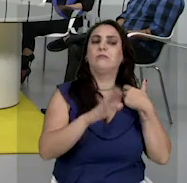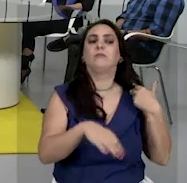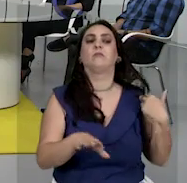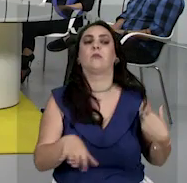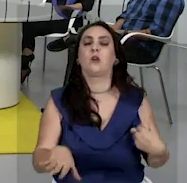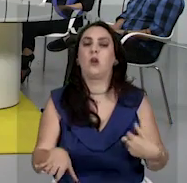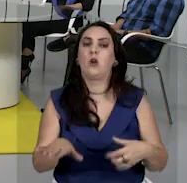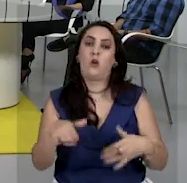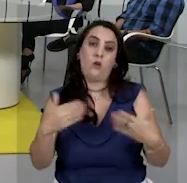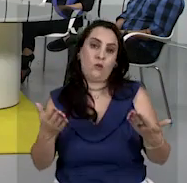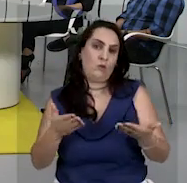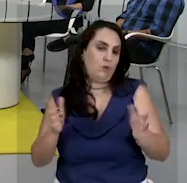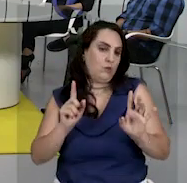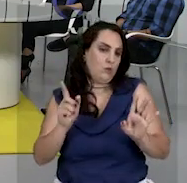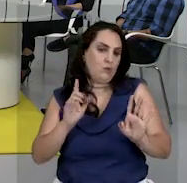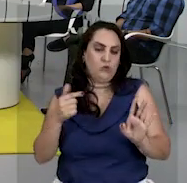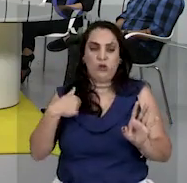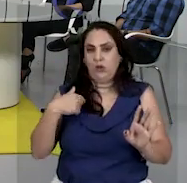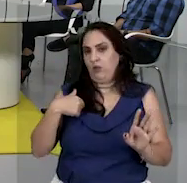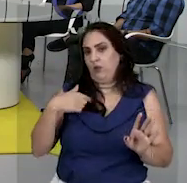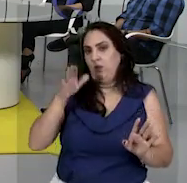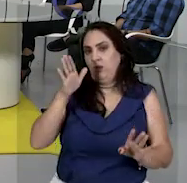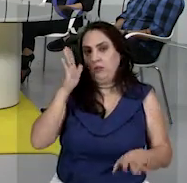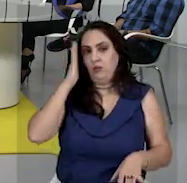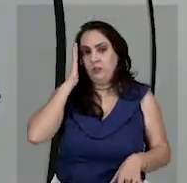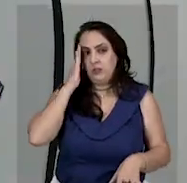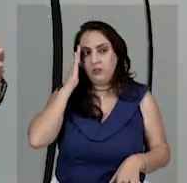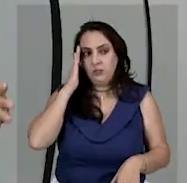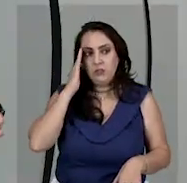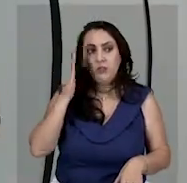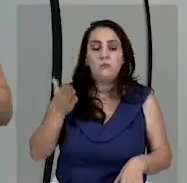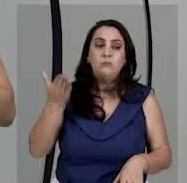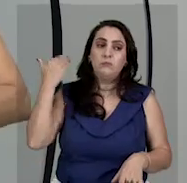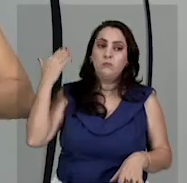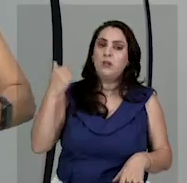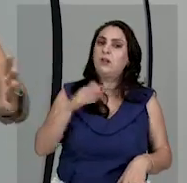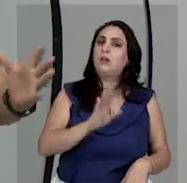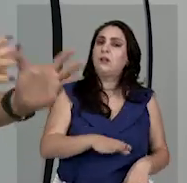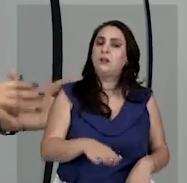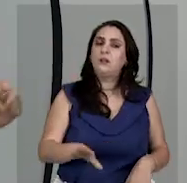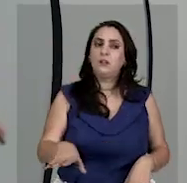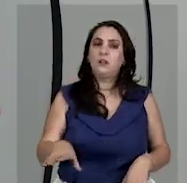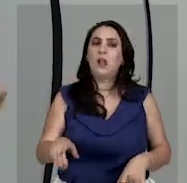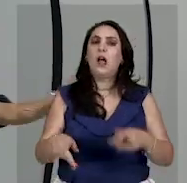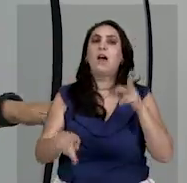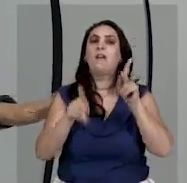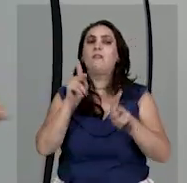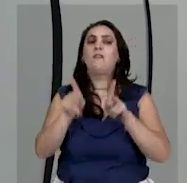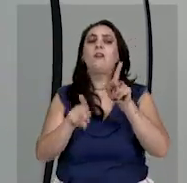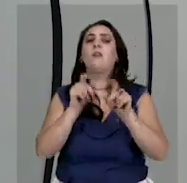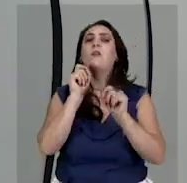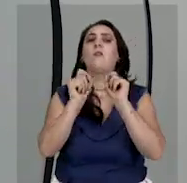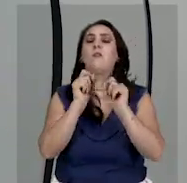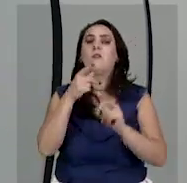a gente, já sou mais esclarecida, mas na minha infância eu ouvia, todo surdo é mudo.